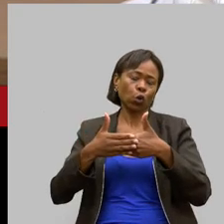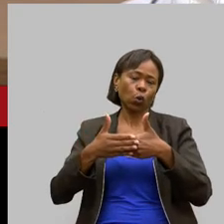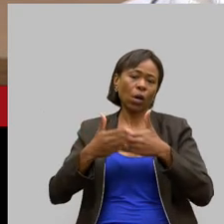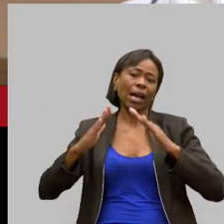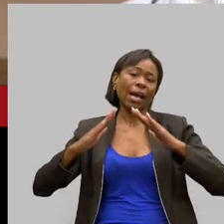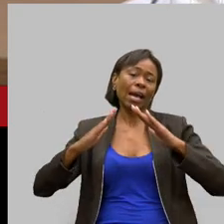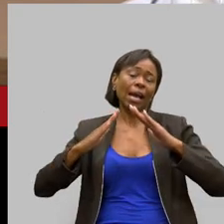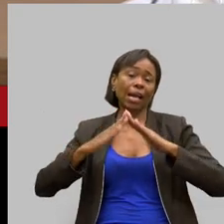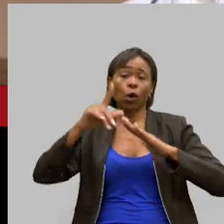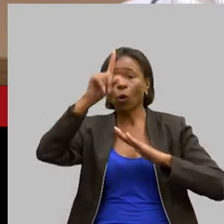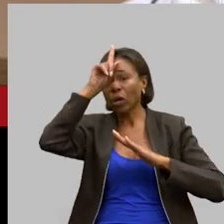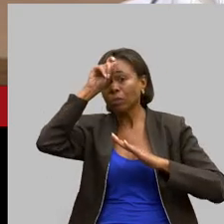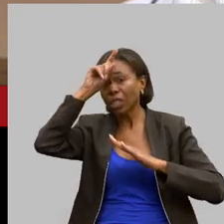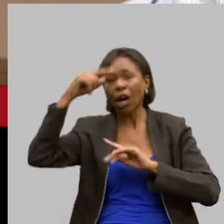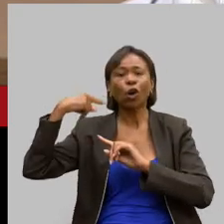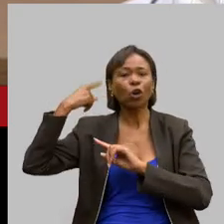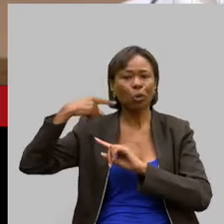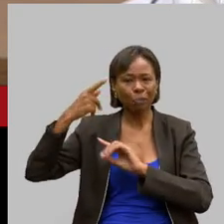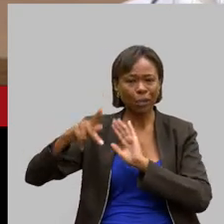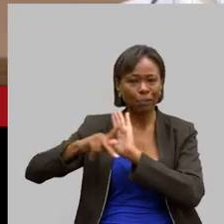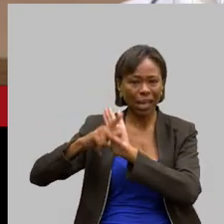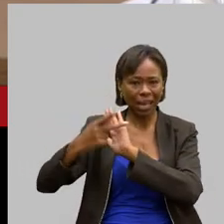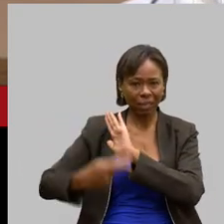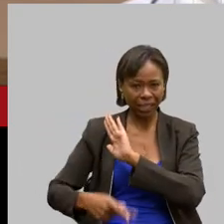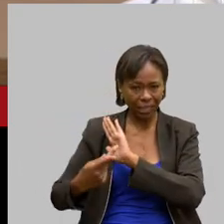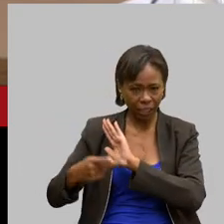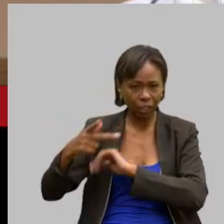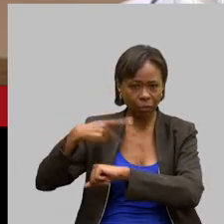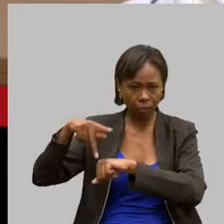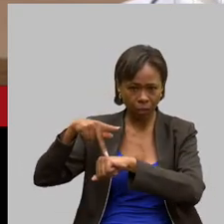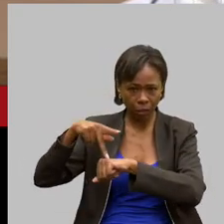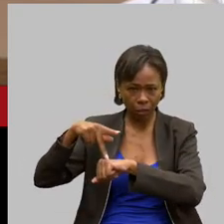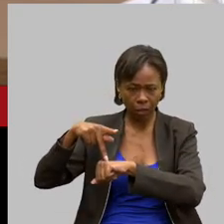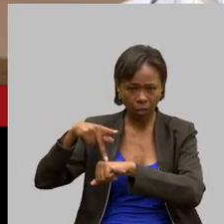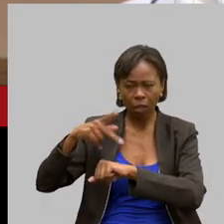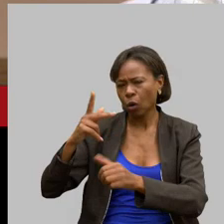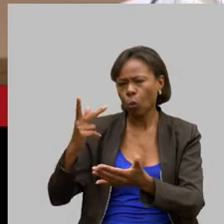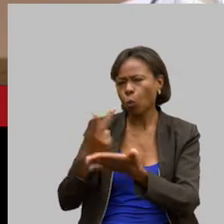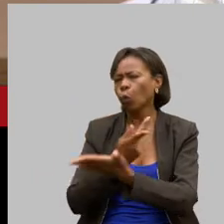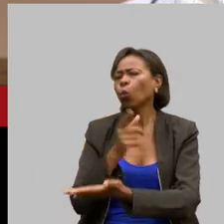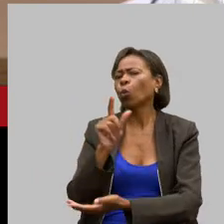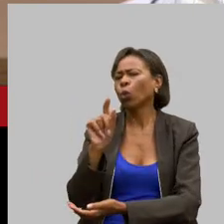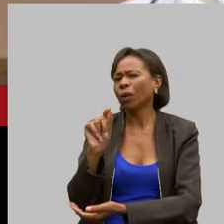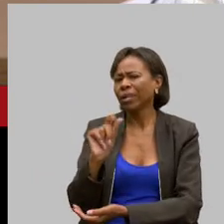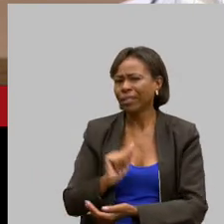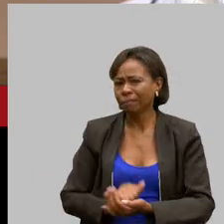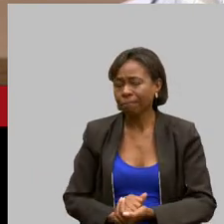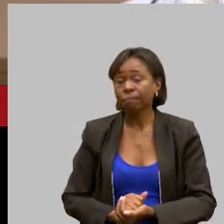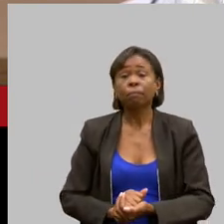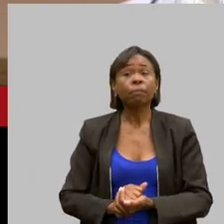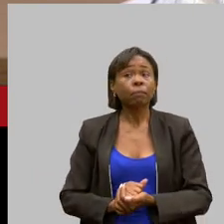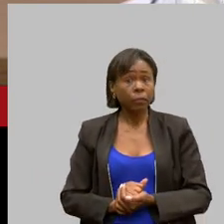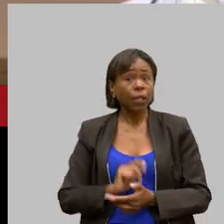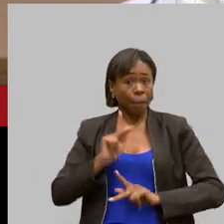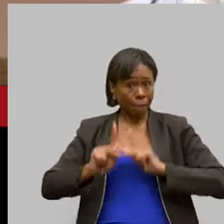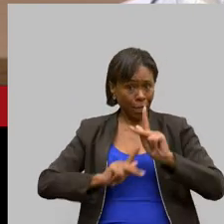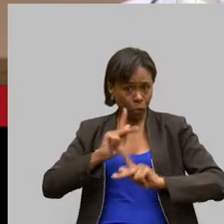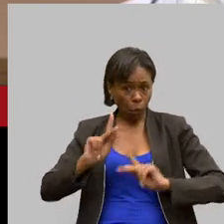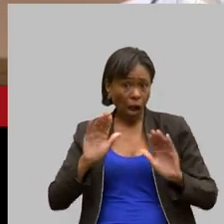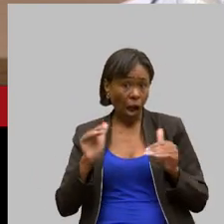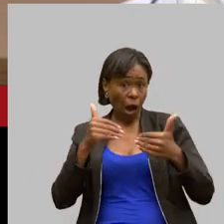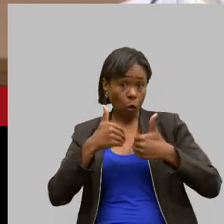país então gente vejam bem pessoas que tinham o que a gente chama hoje de autismo